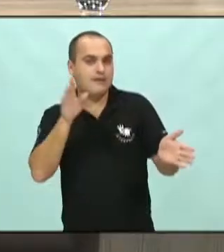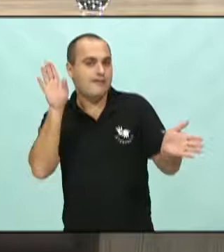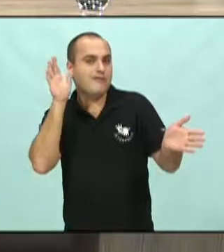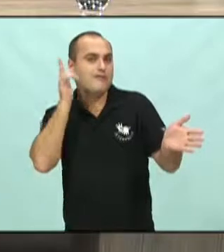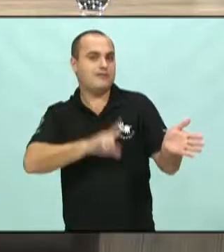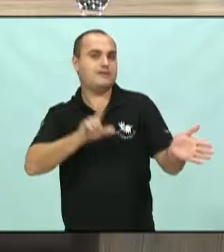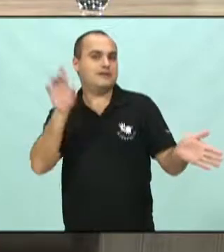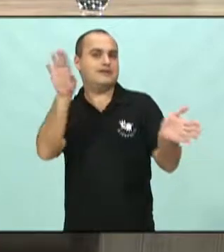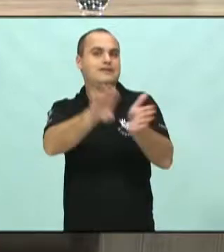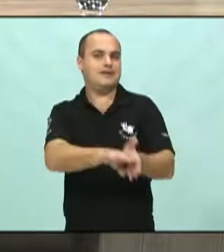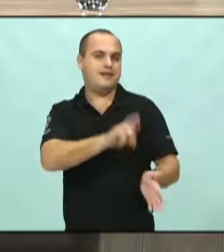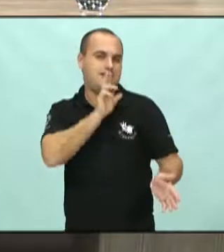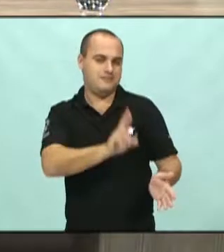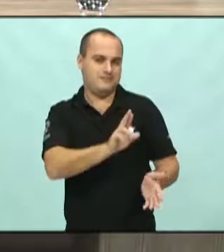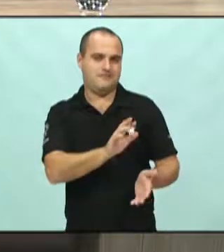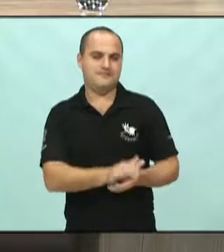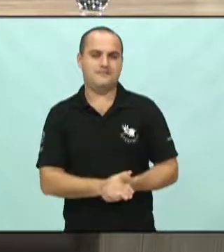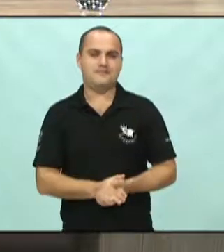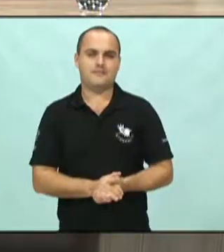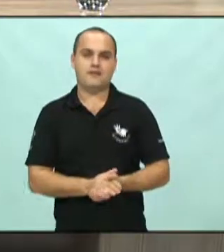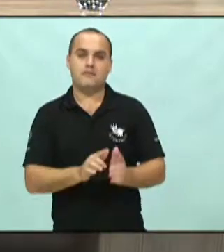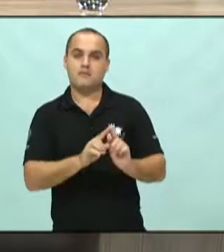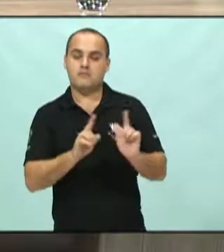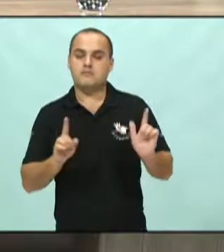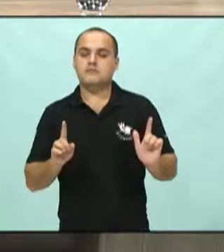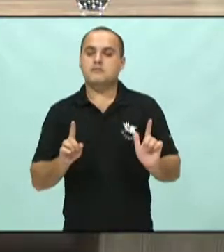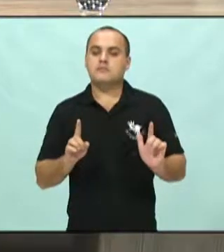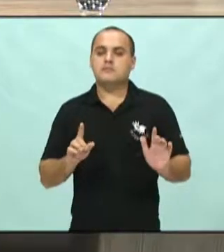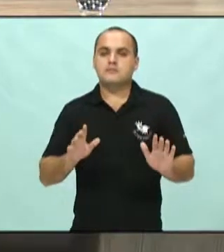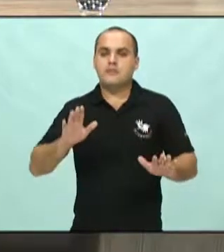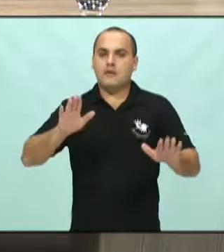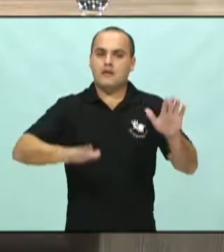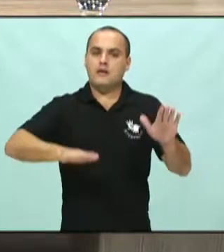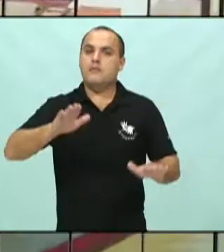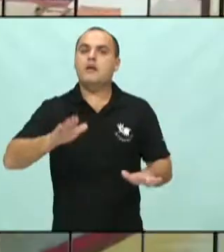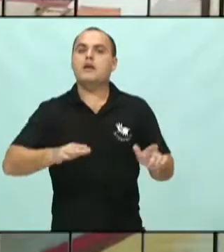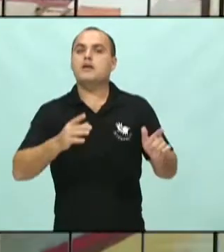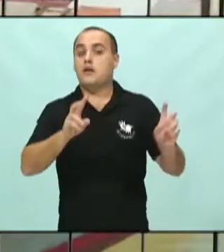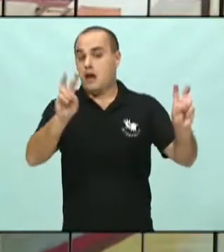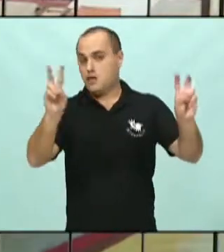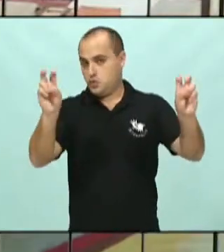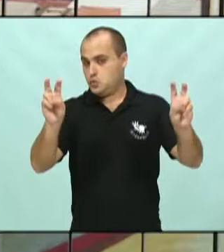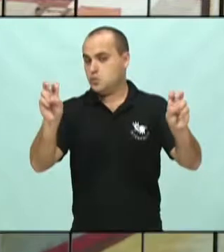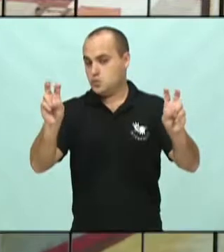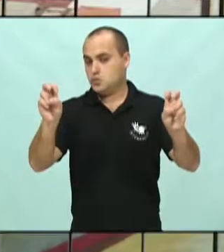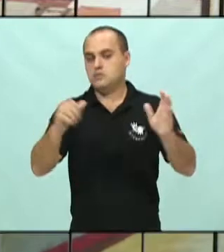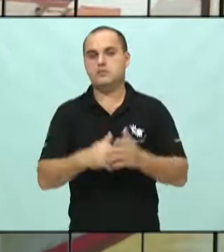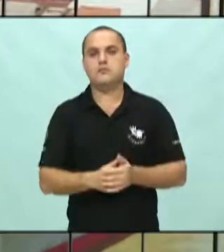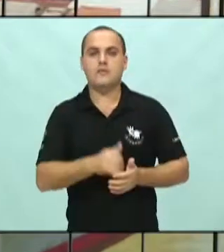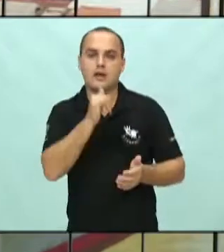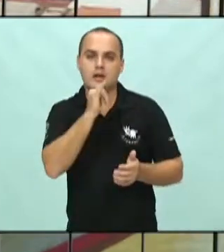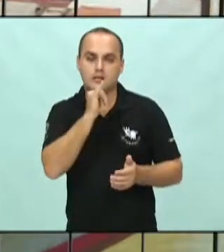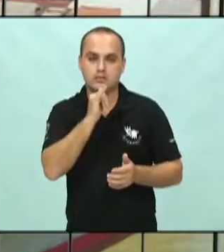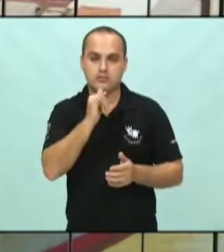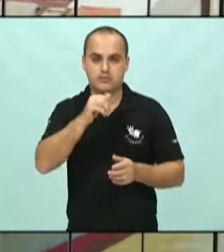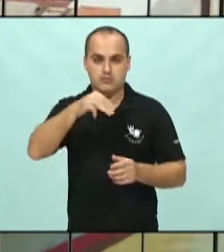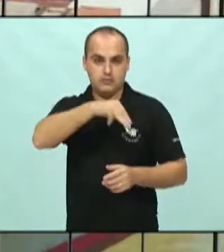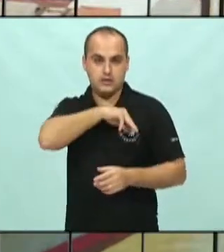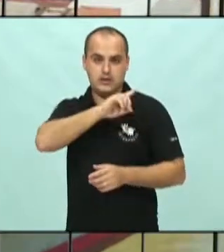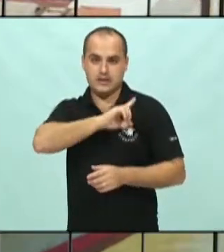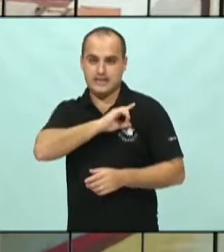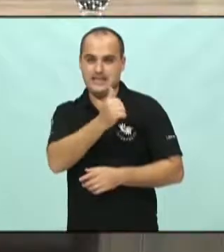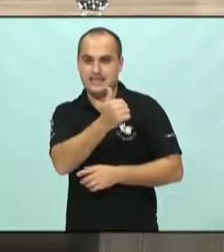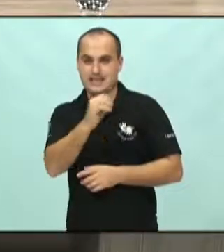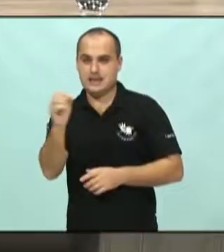Mas, assim, depende do que se for abordar, né? No caso do Marcílio, que era 100 anos, então era bastante coisa